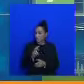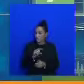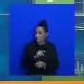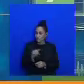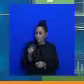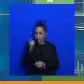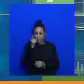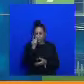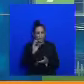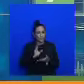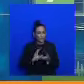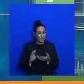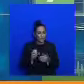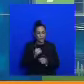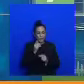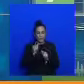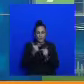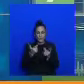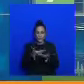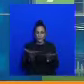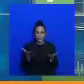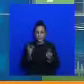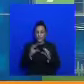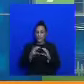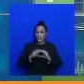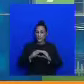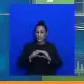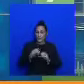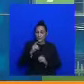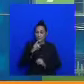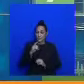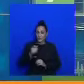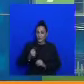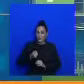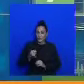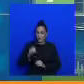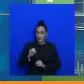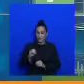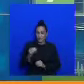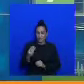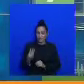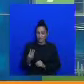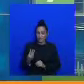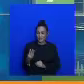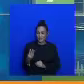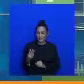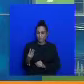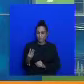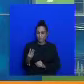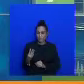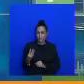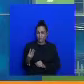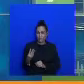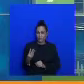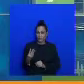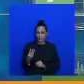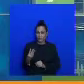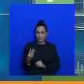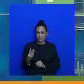Você ainda tem muitas chances. Boa sorte. Bola verde, número 03. Verde 03.